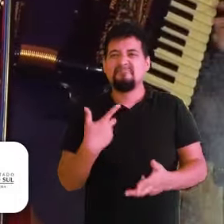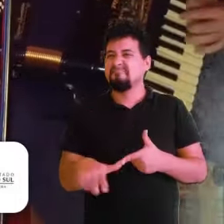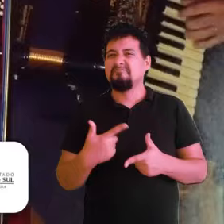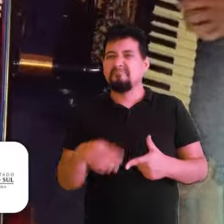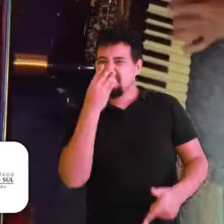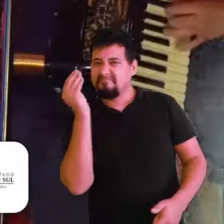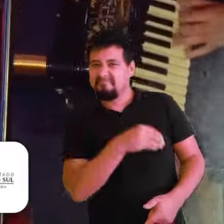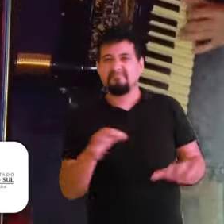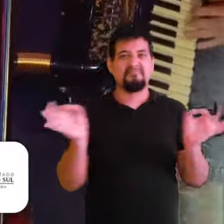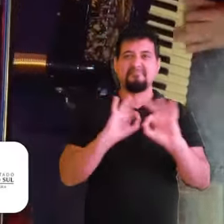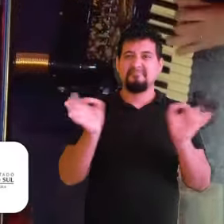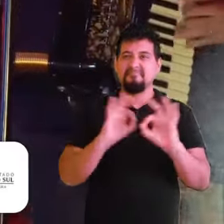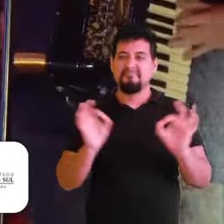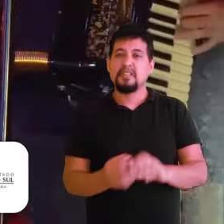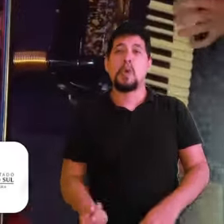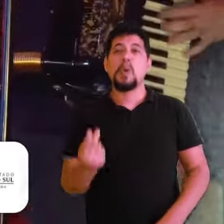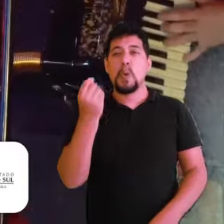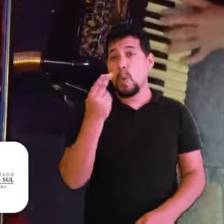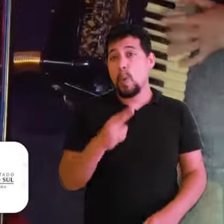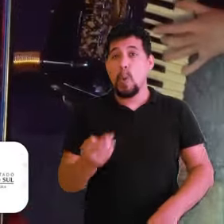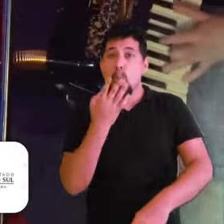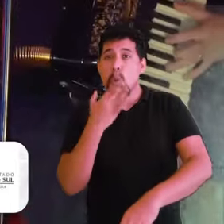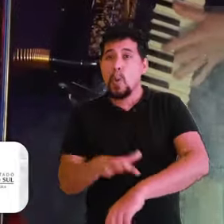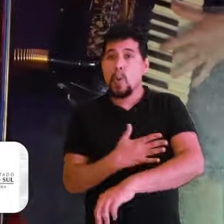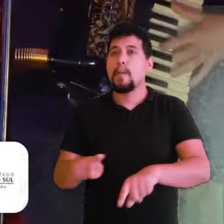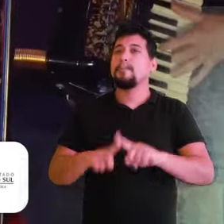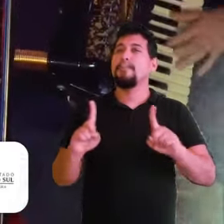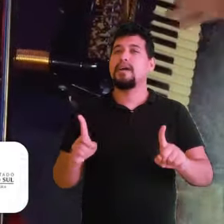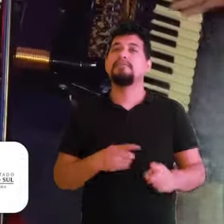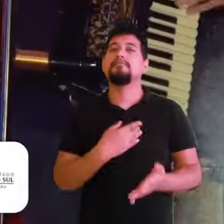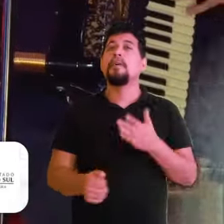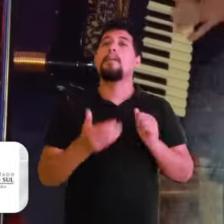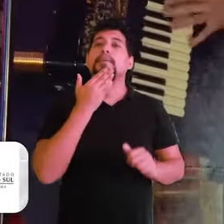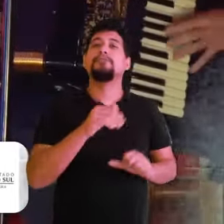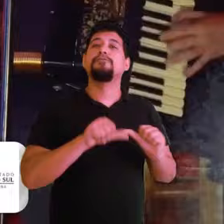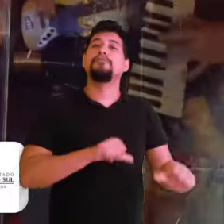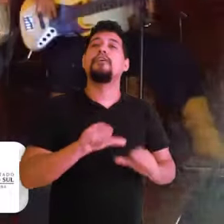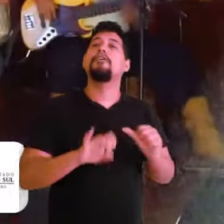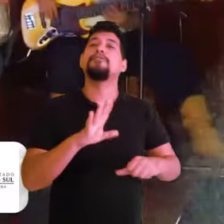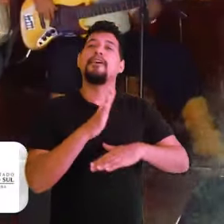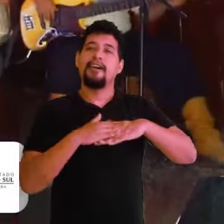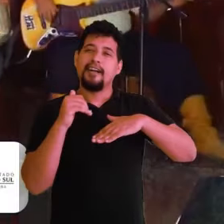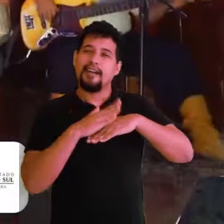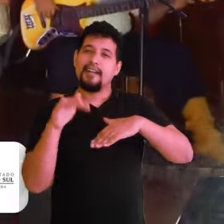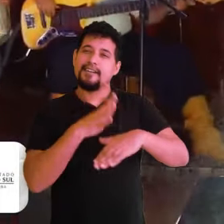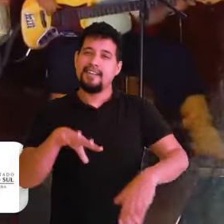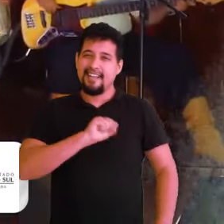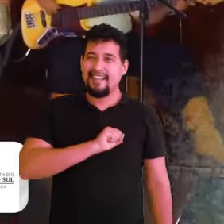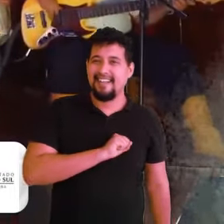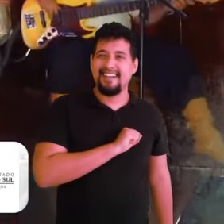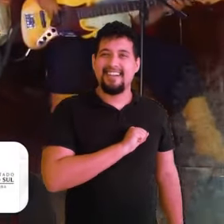classe ou de cor. Mas eu pedi em troca sua carinho e muito amor. Ah, se eu